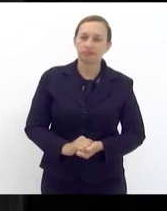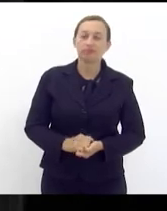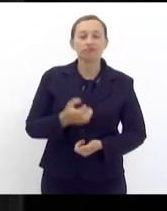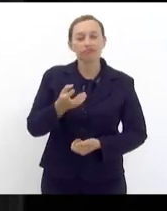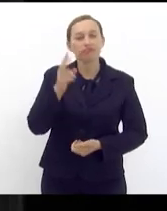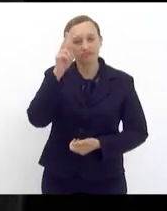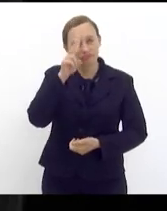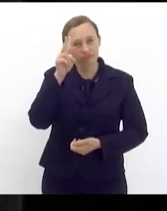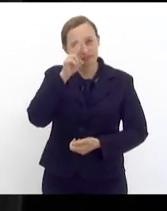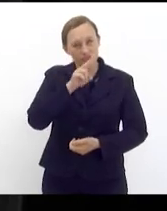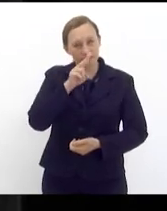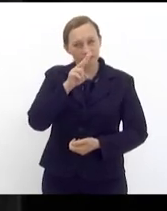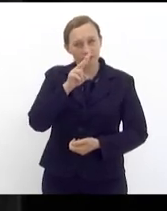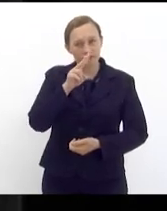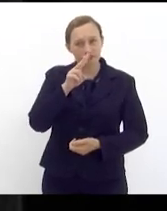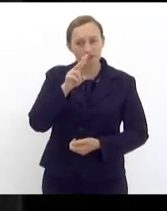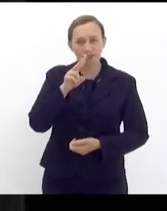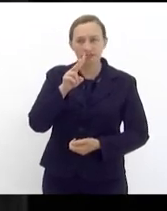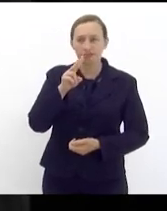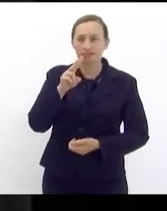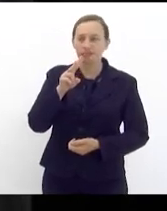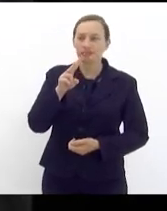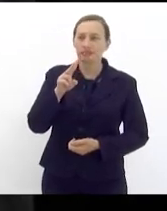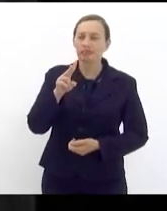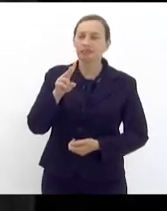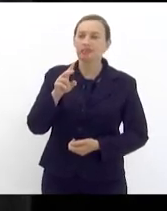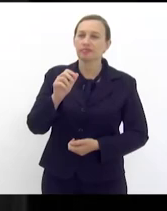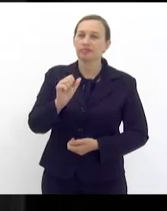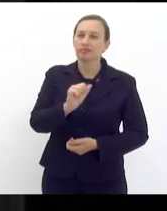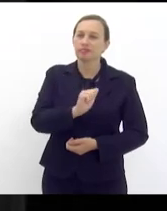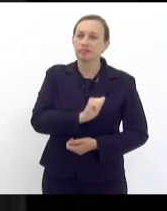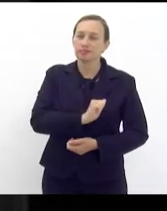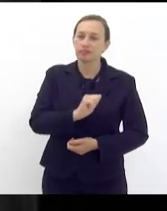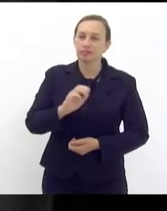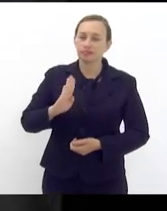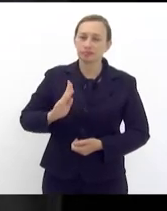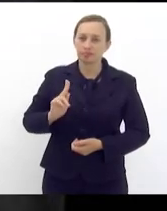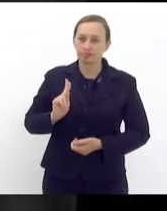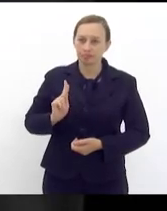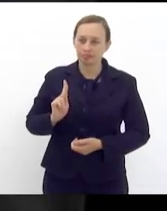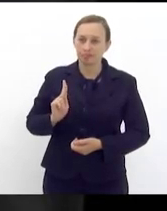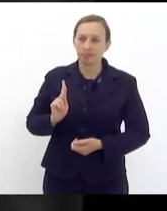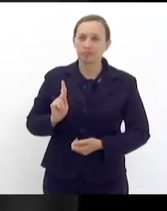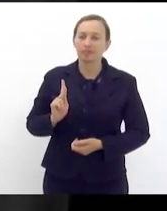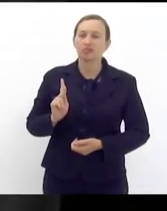lembrar aqui as palavras do apóstolo Paulo, em Romanos